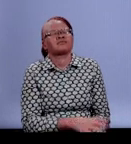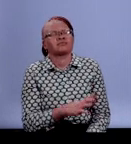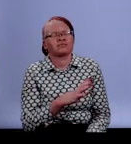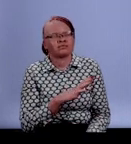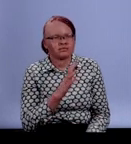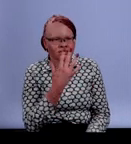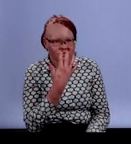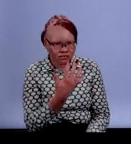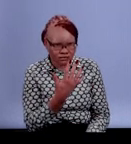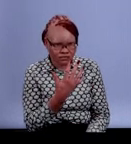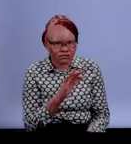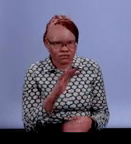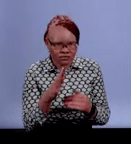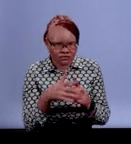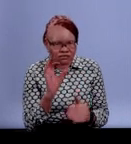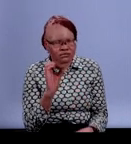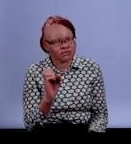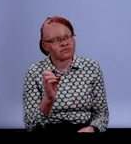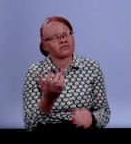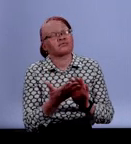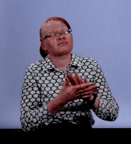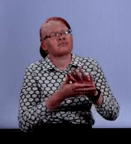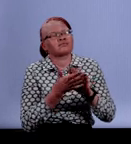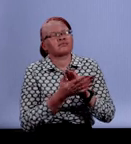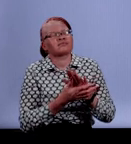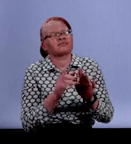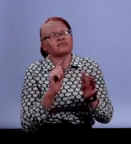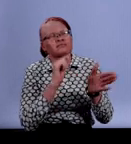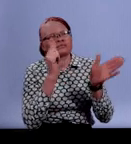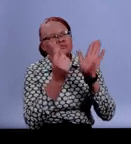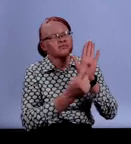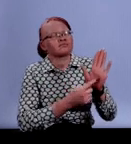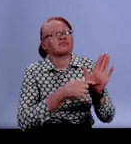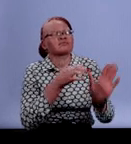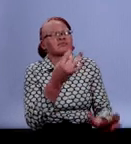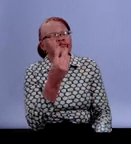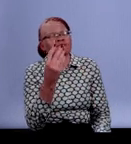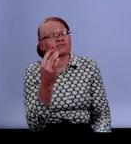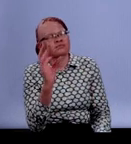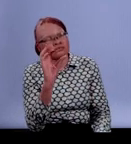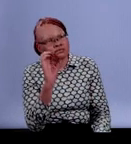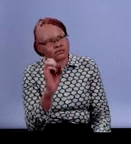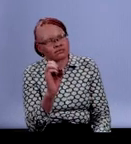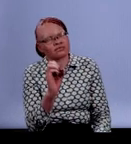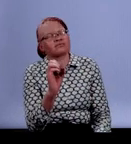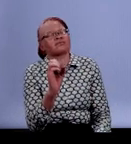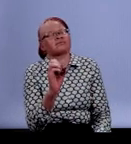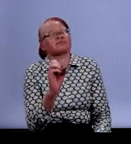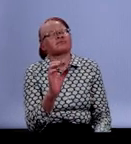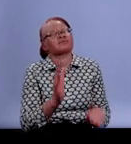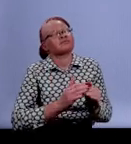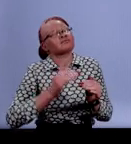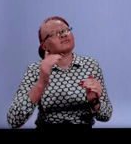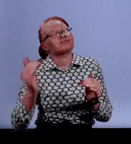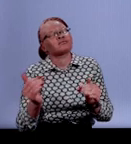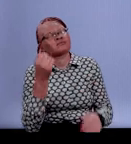não o que é que significa isso numa potência de base 10 e expoente indica o número de zeros no resultado